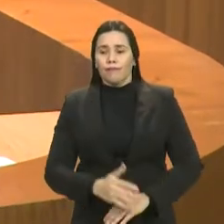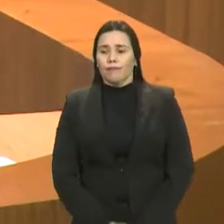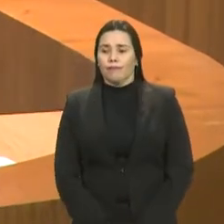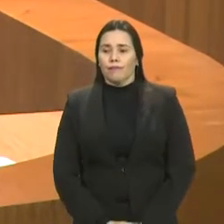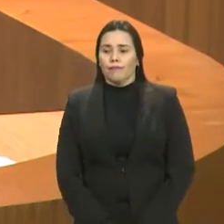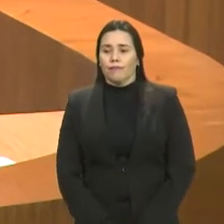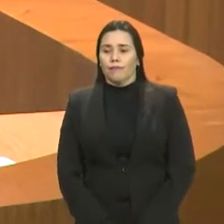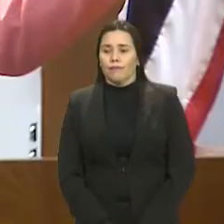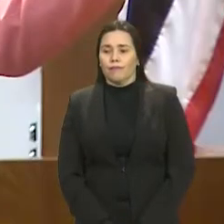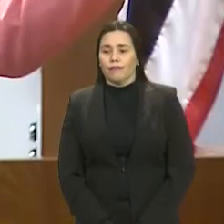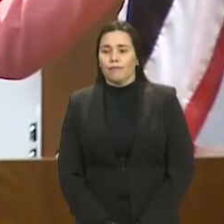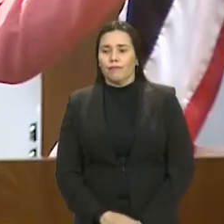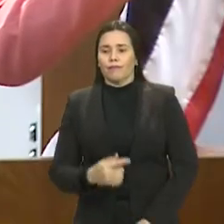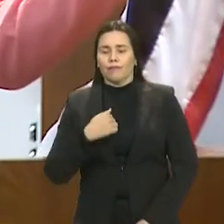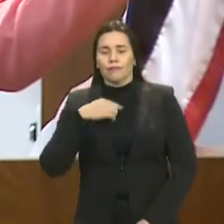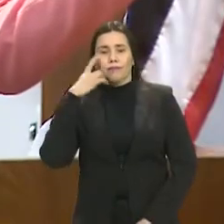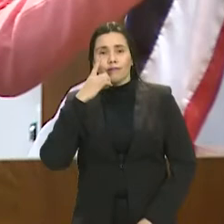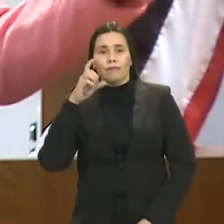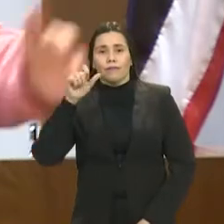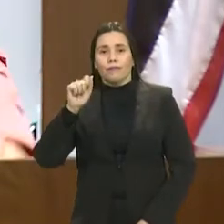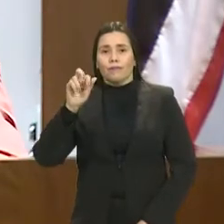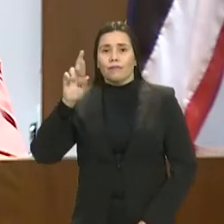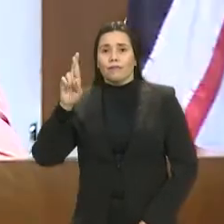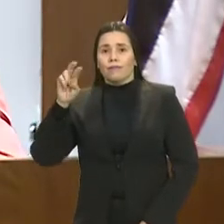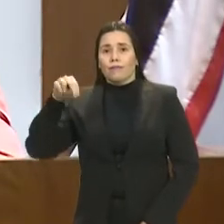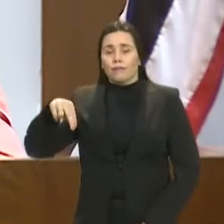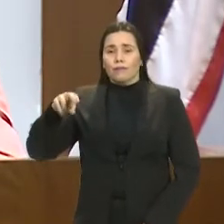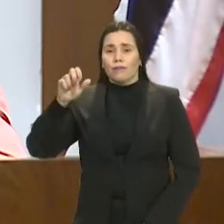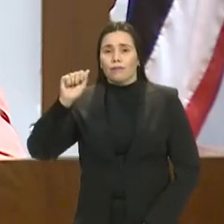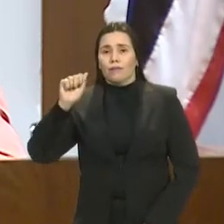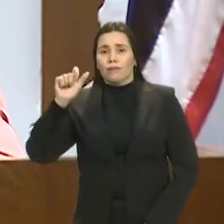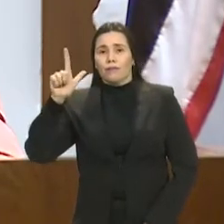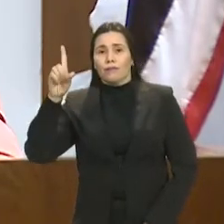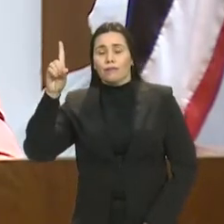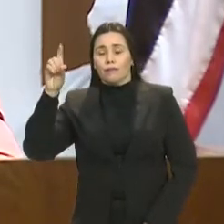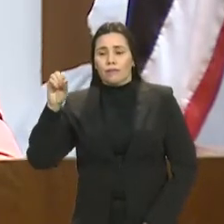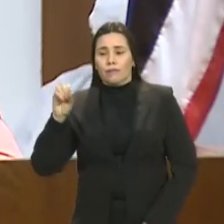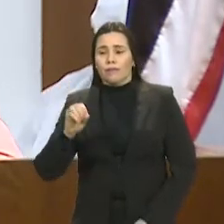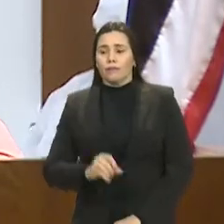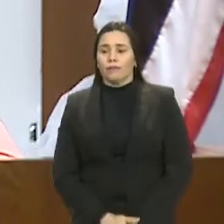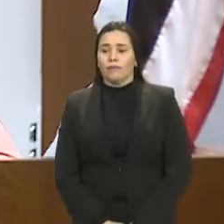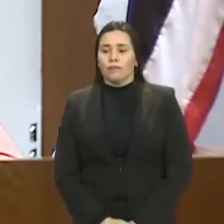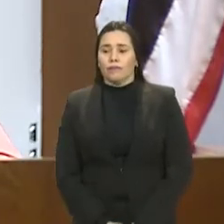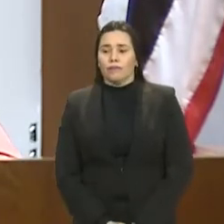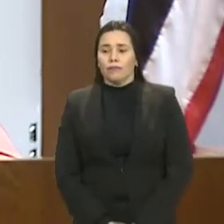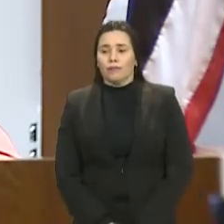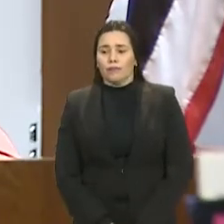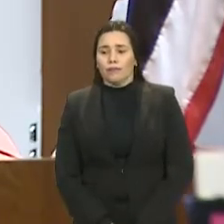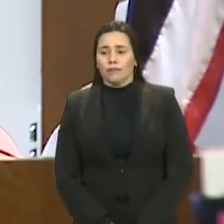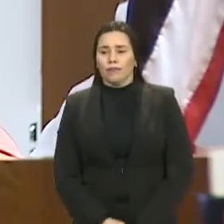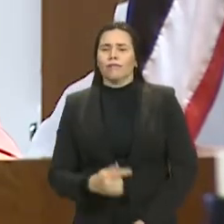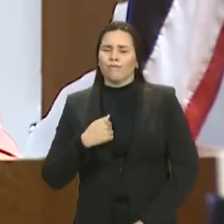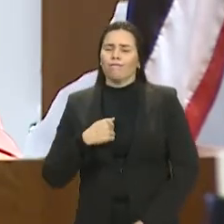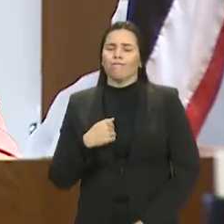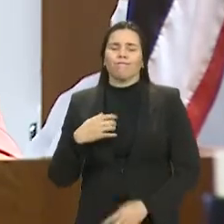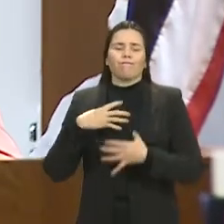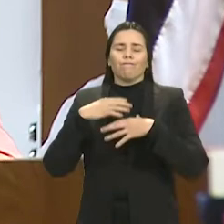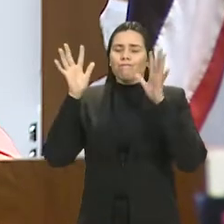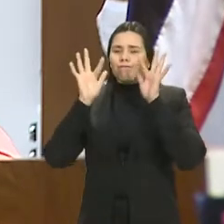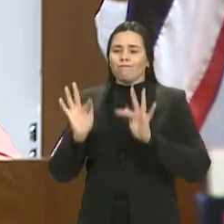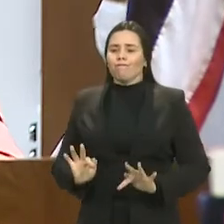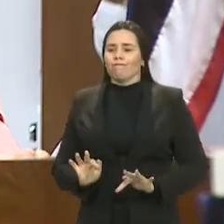aqui Deputado Arnaldo muito muito feliz quero Me direcionar diretamente ao povo